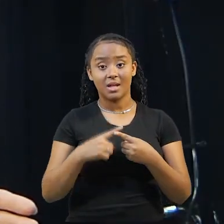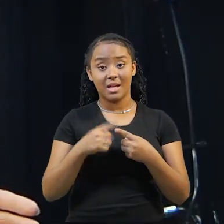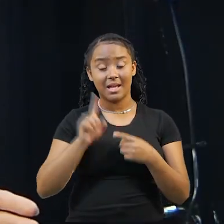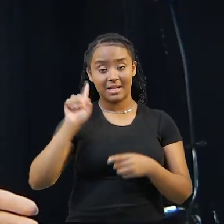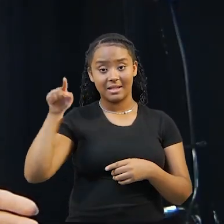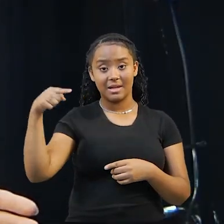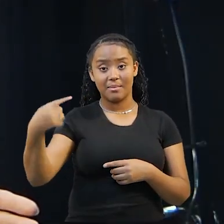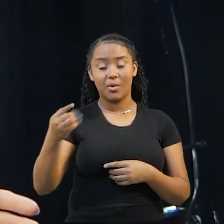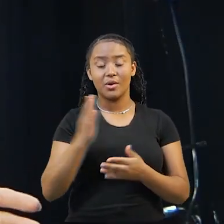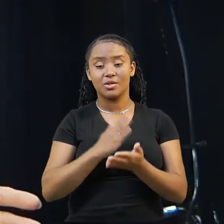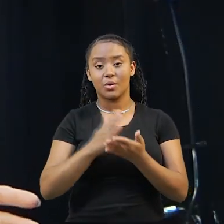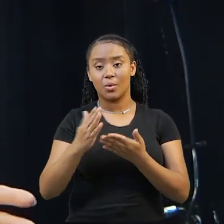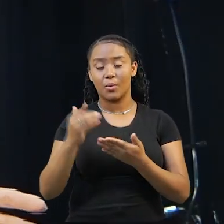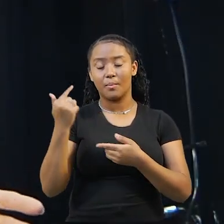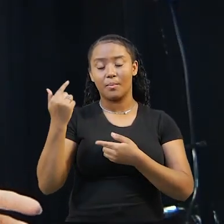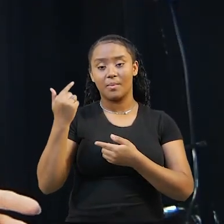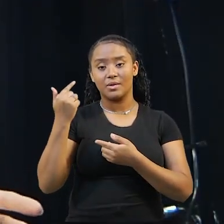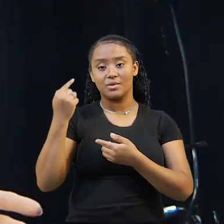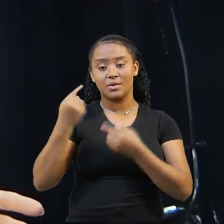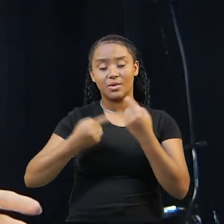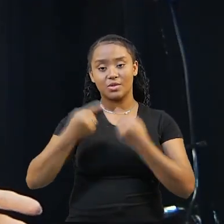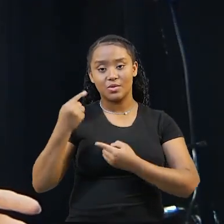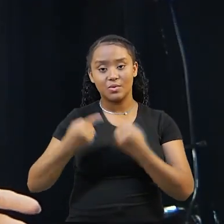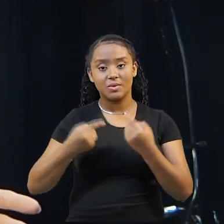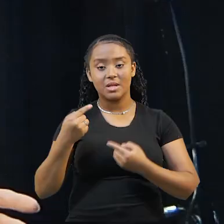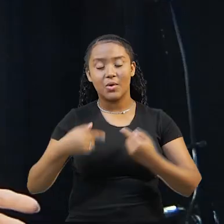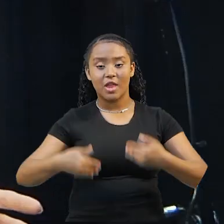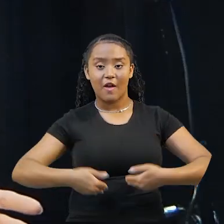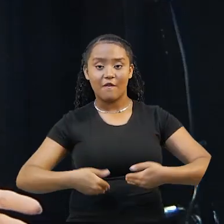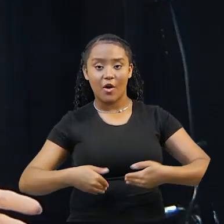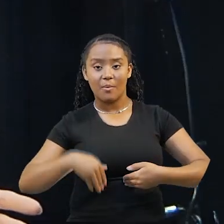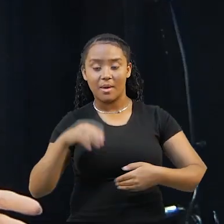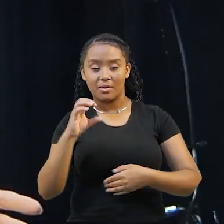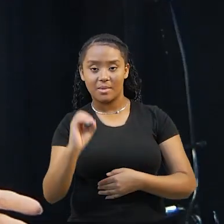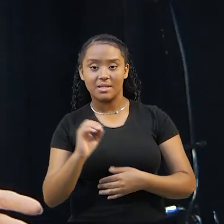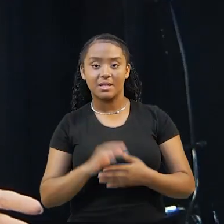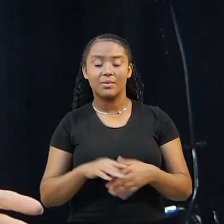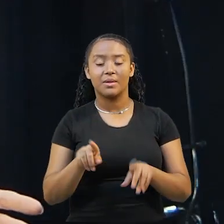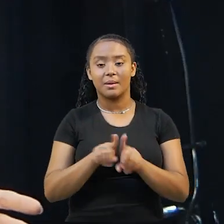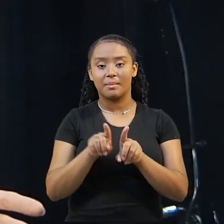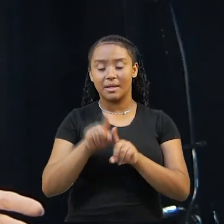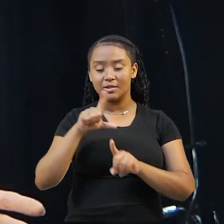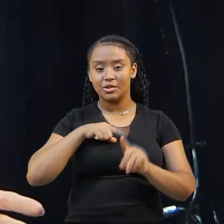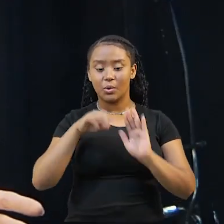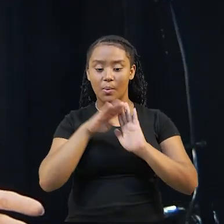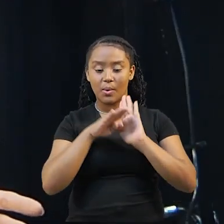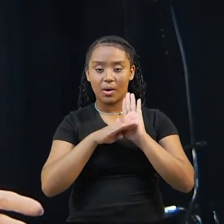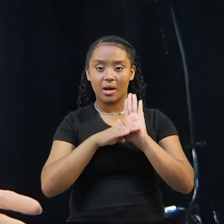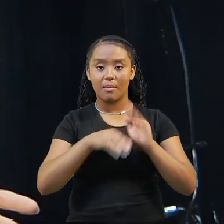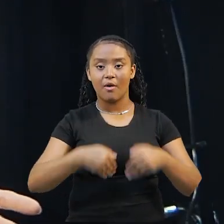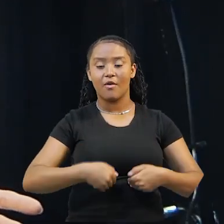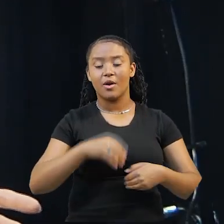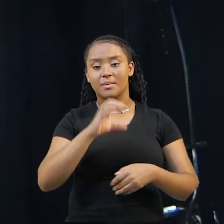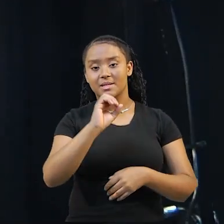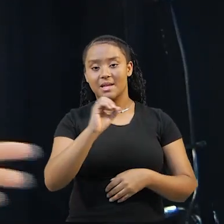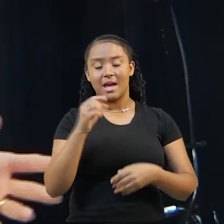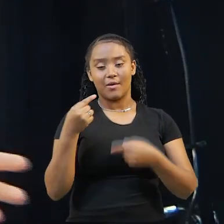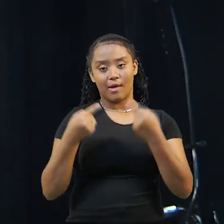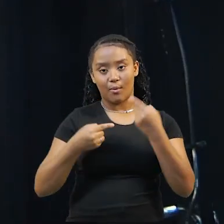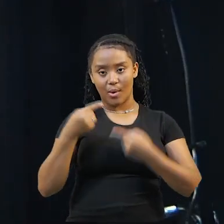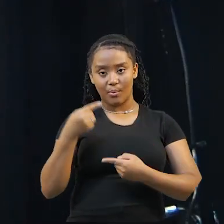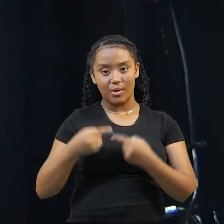discussão da fome no Brasil, do programa Fome Zero, que estava se apresentando como uma política que poderia, né, que estava